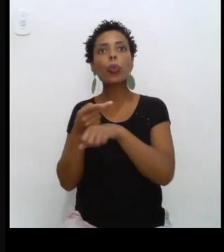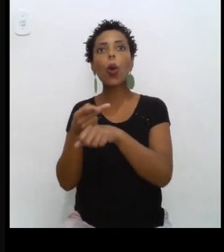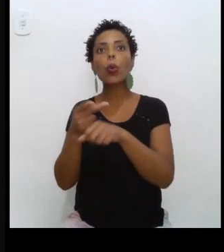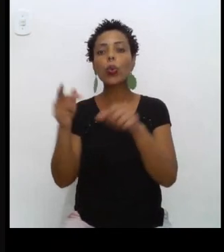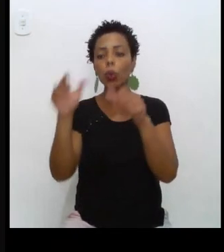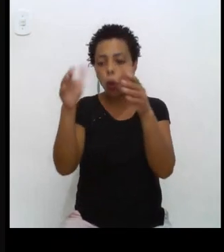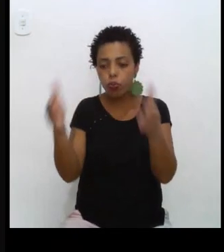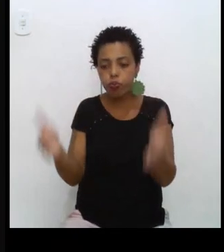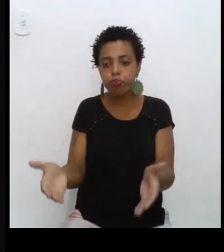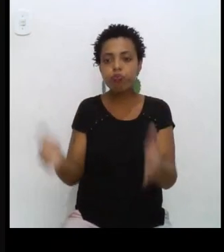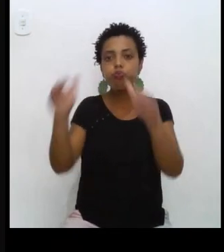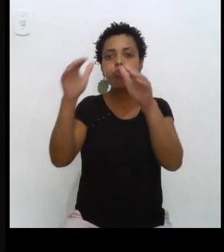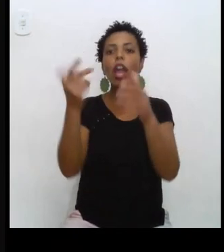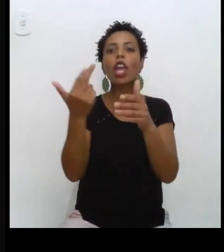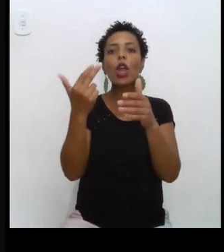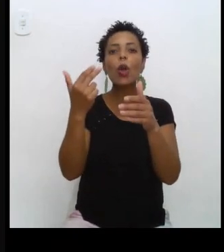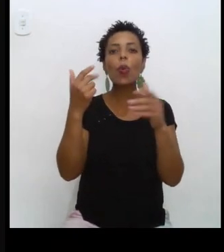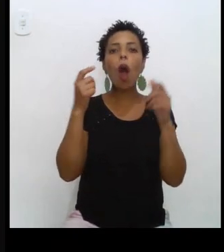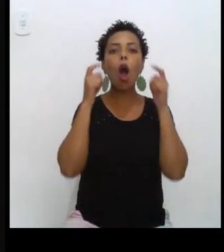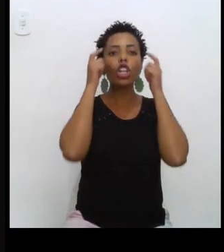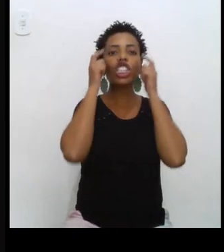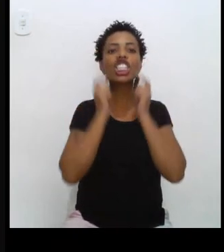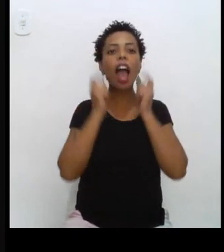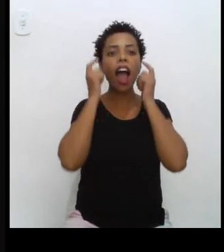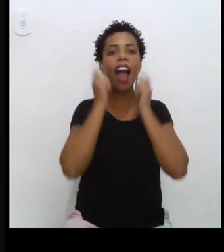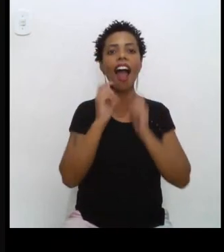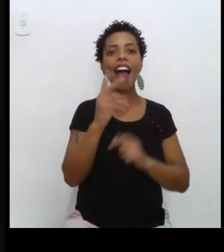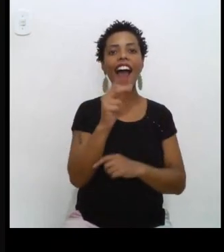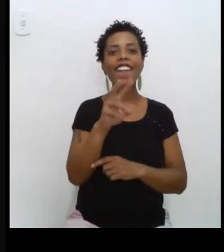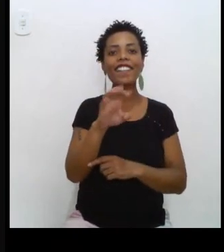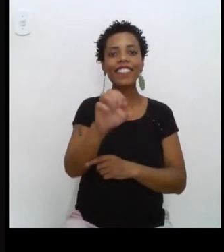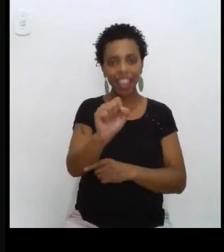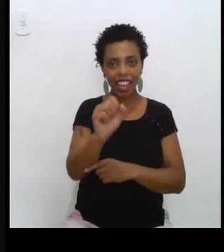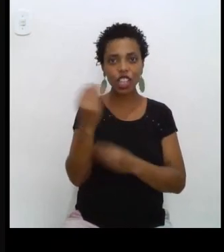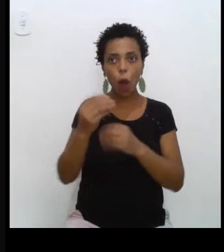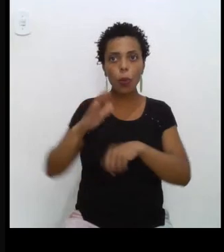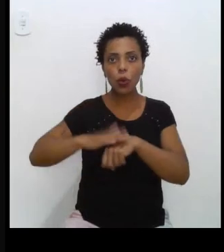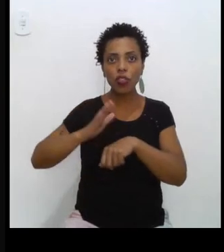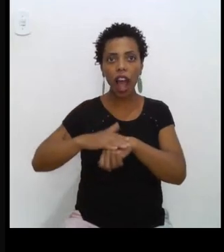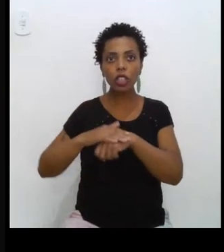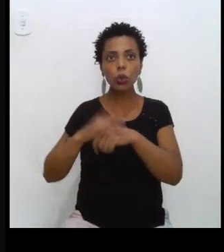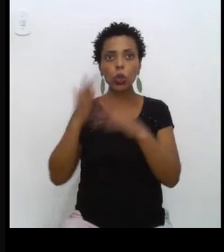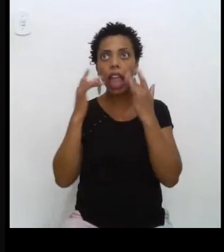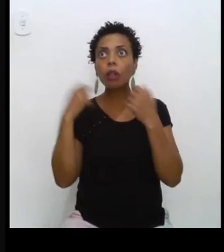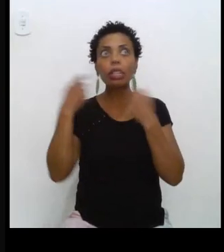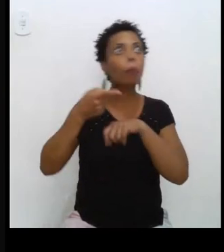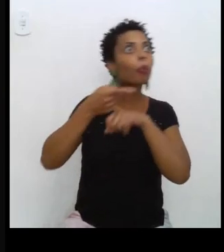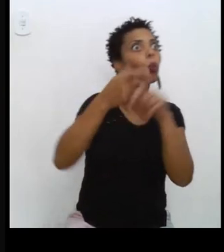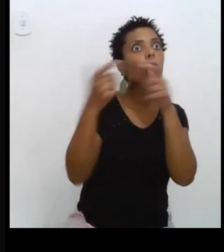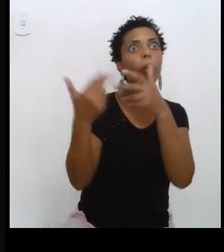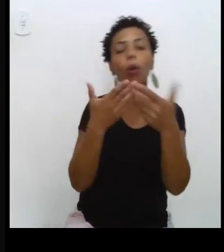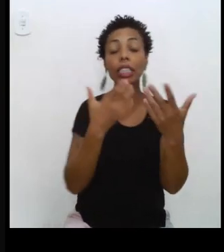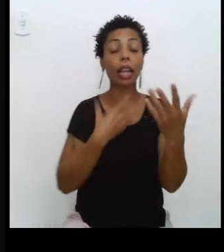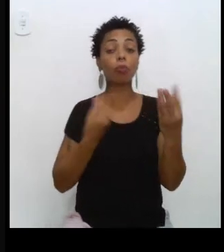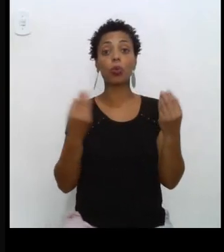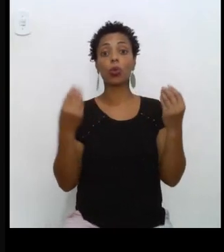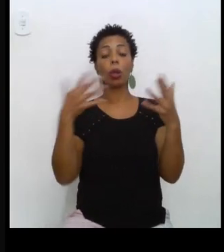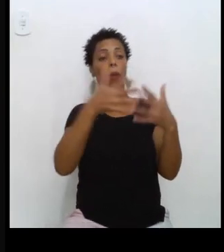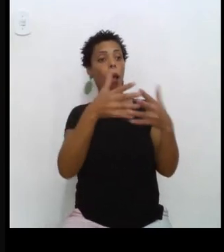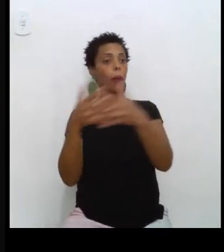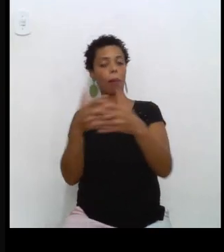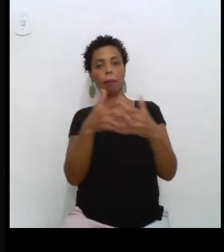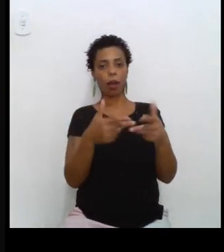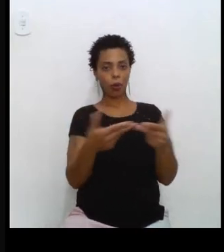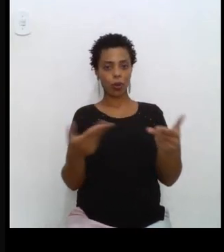Chaves para produção 20 a essas palavras que a gente usa que a gente vai usar aqui até